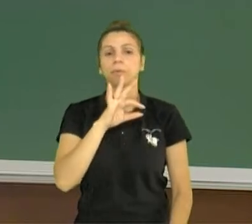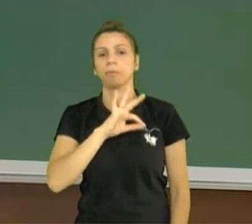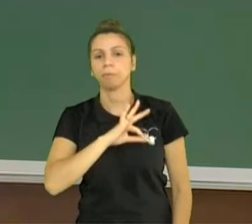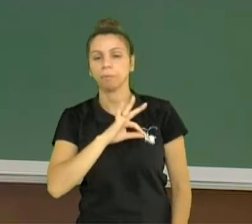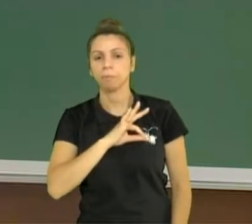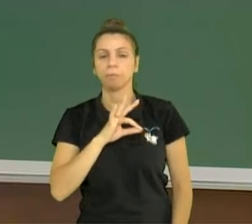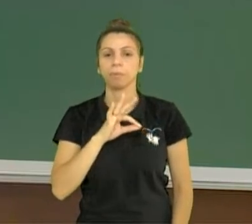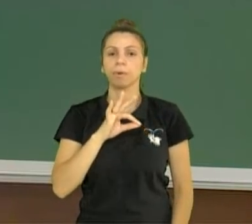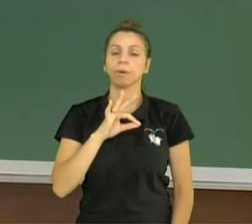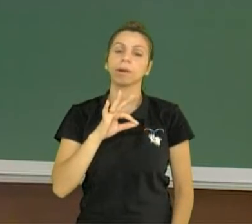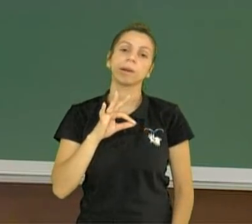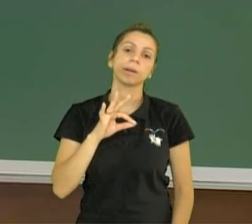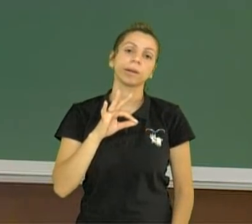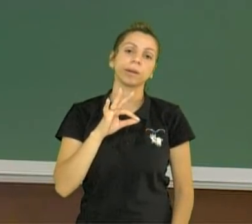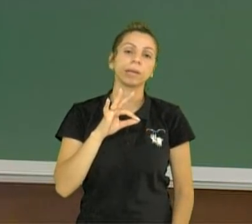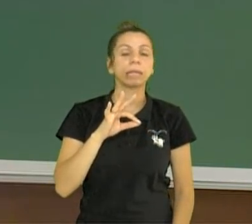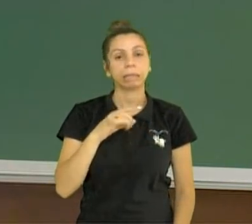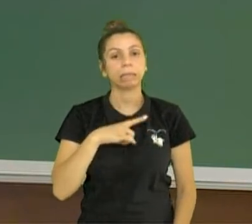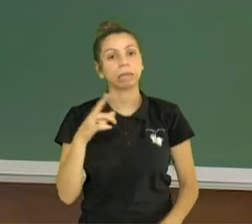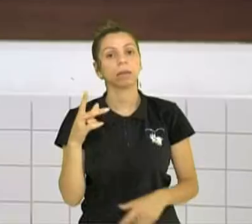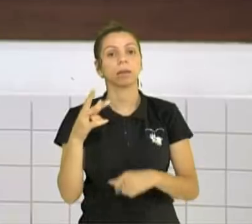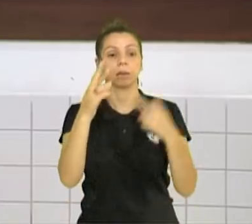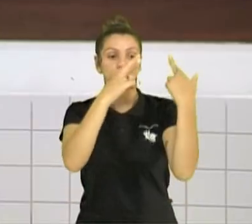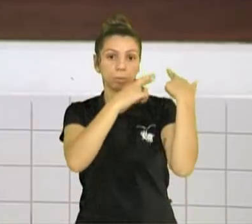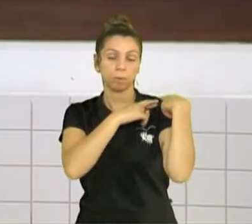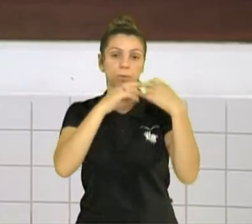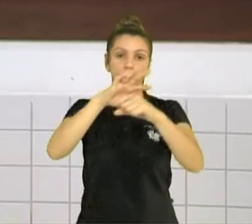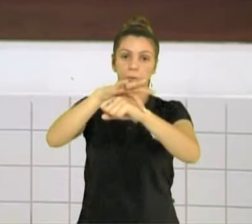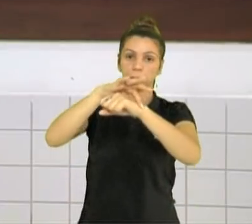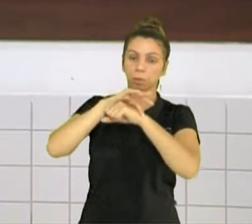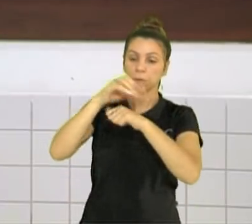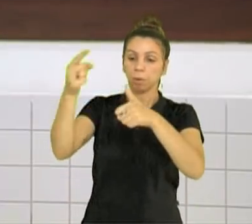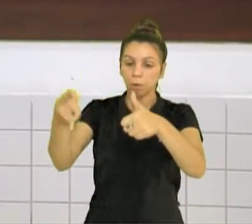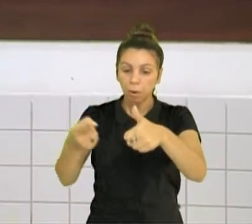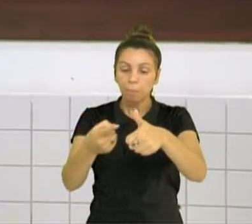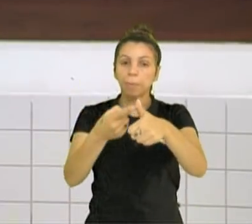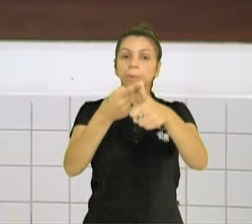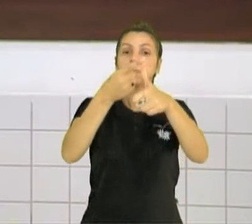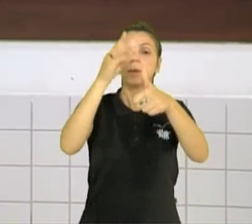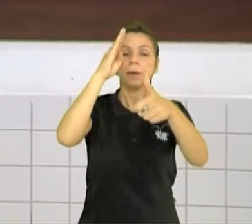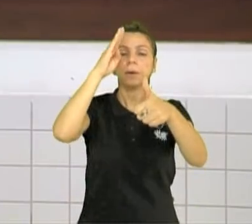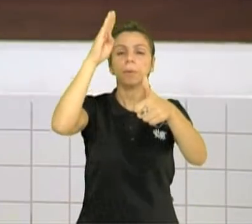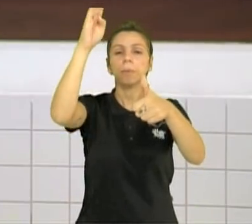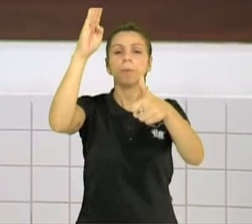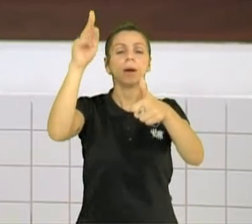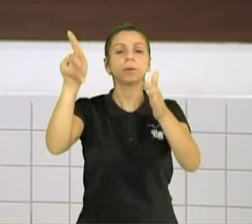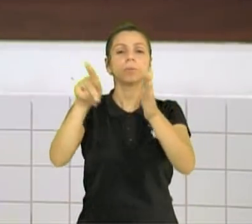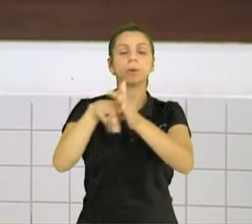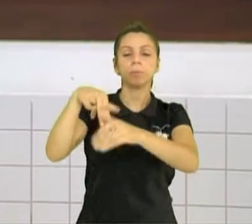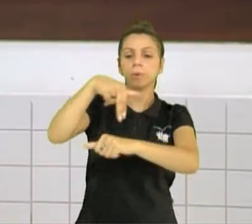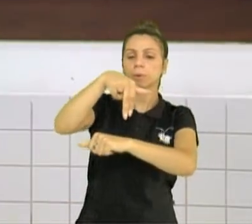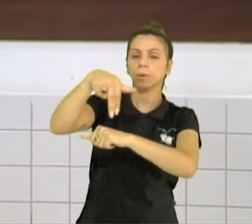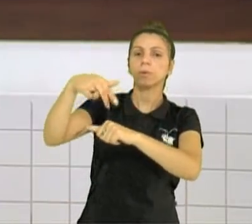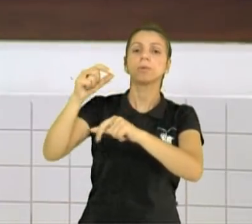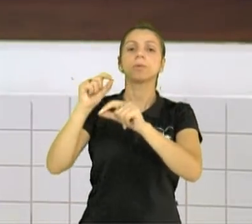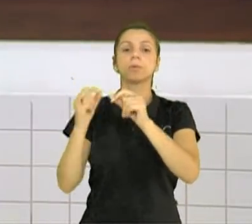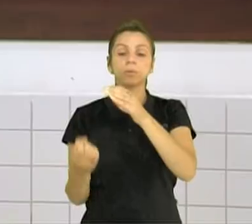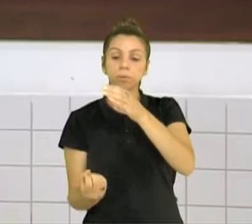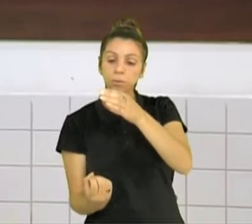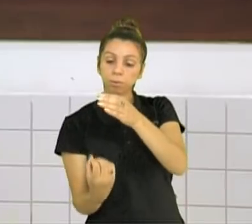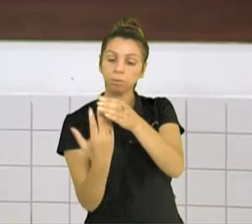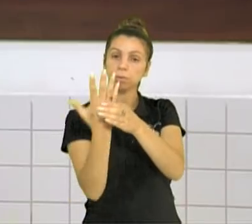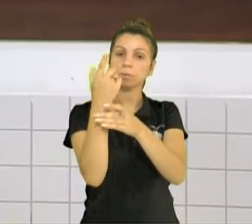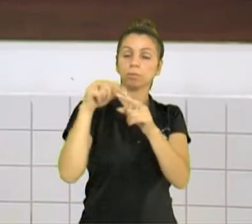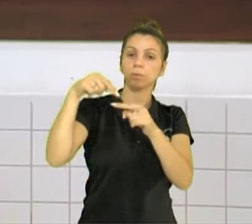cria, que tem responsabilidade da segurança. Se coloca que a primeira Guarda Nacional surgiu apenas logo após o